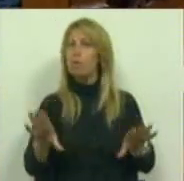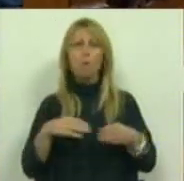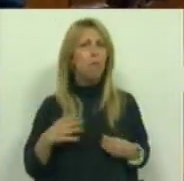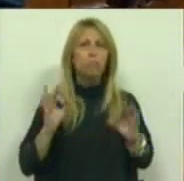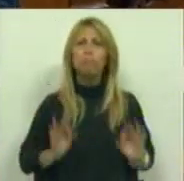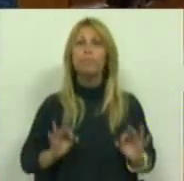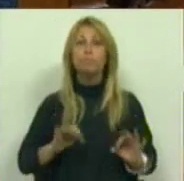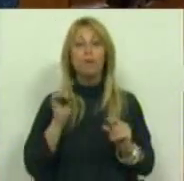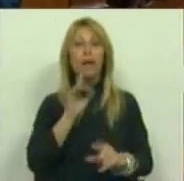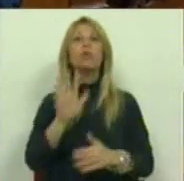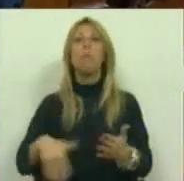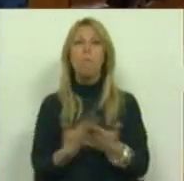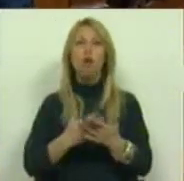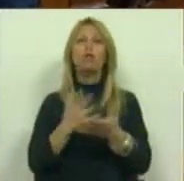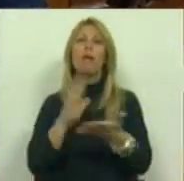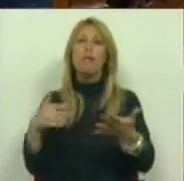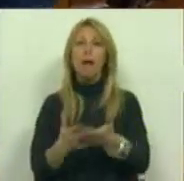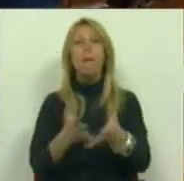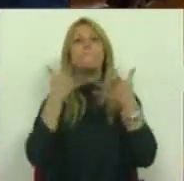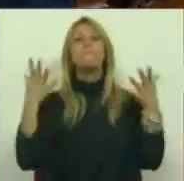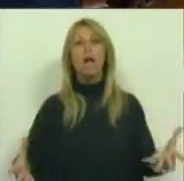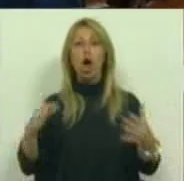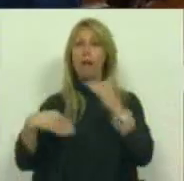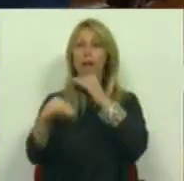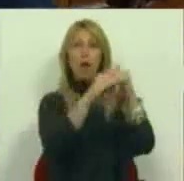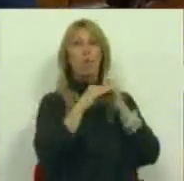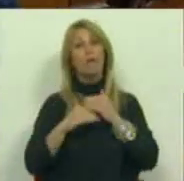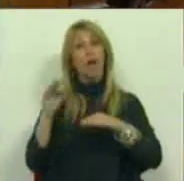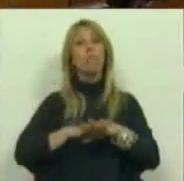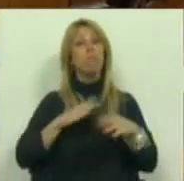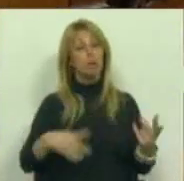propostas para uma maior equidade e para a esquerda que defende efetivamente uma justiça na economia. Disse.